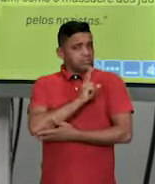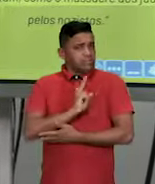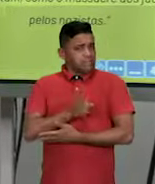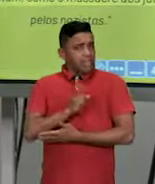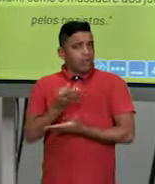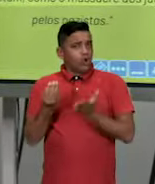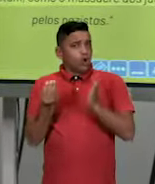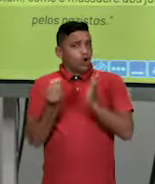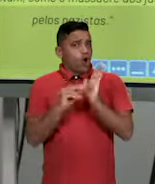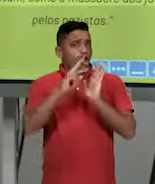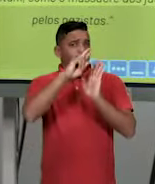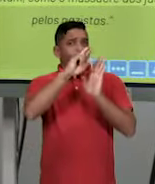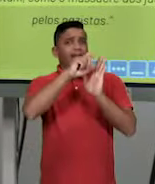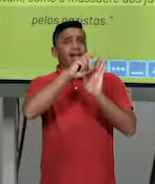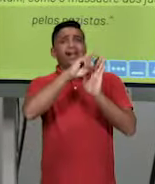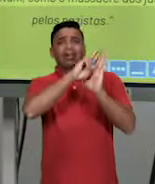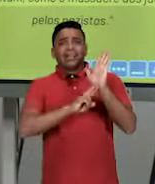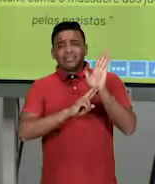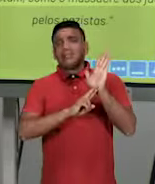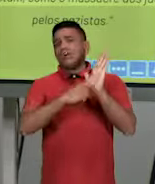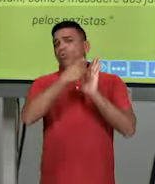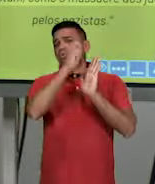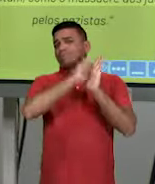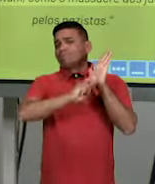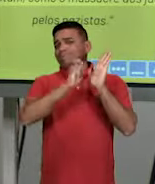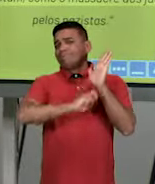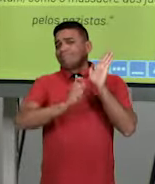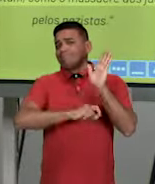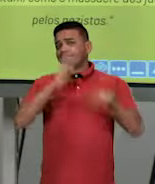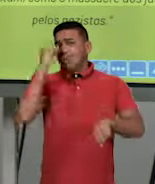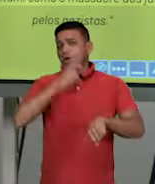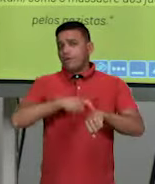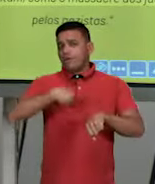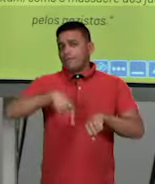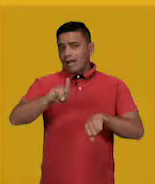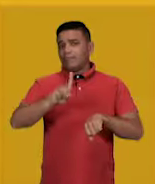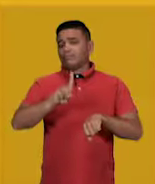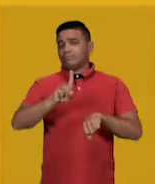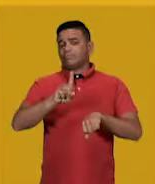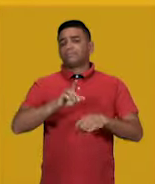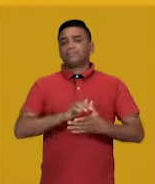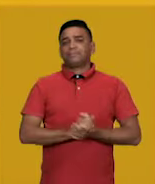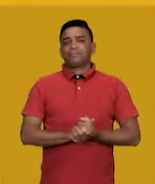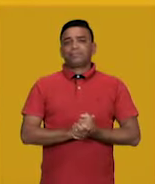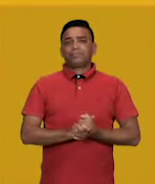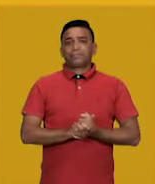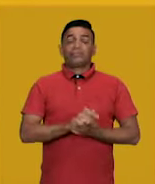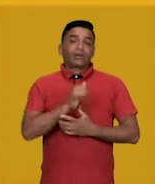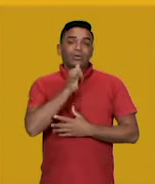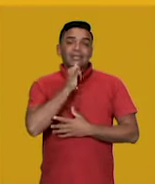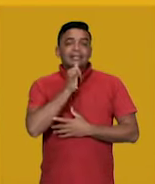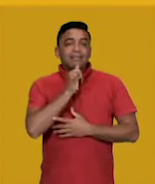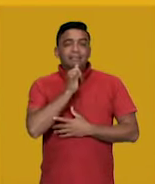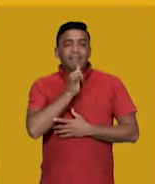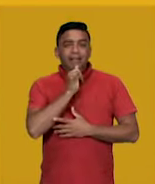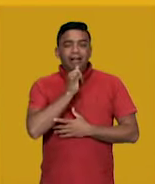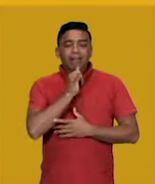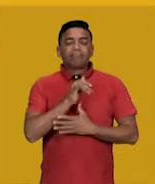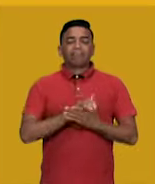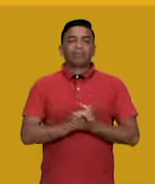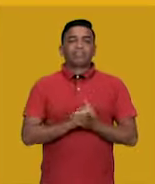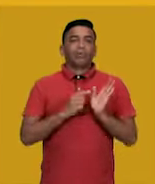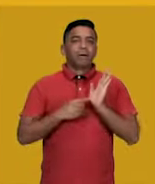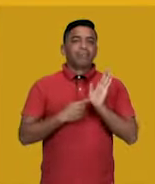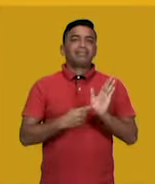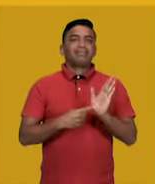exemplificação para redigir o seu texto, tá? Vamos ver. Exemplificar é